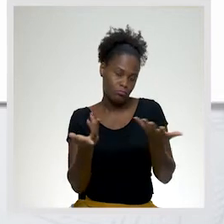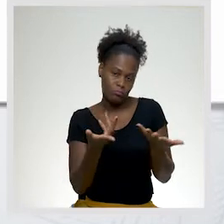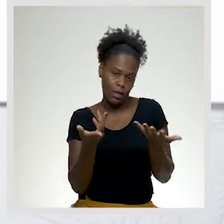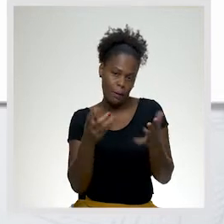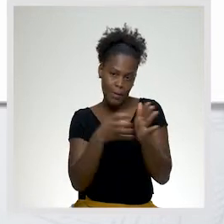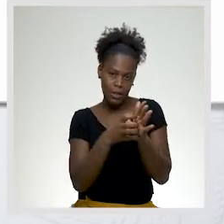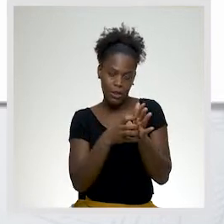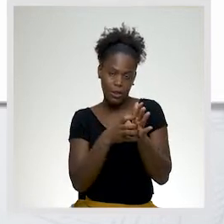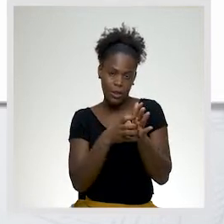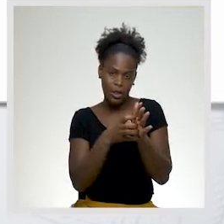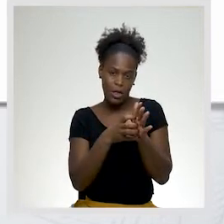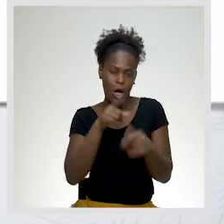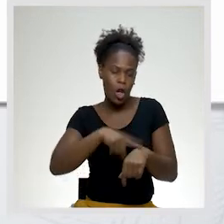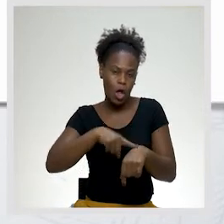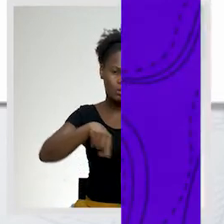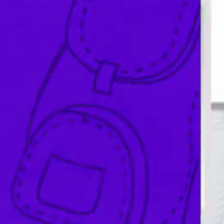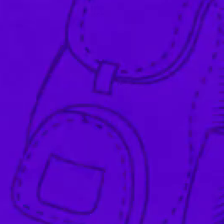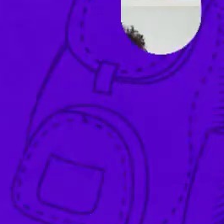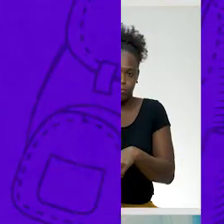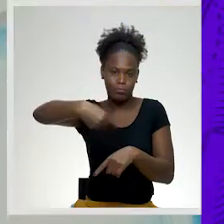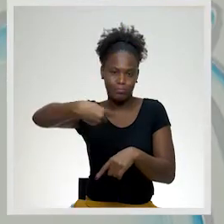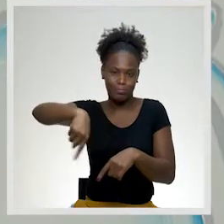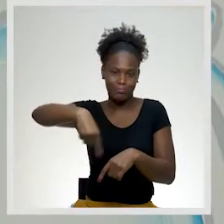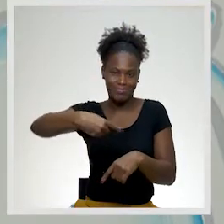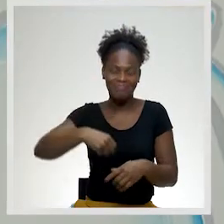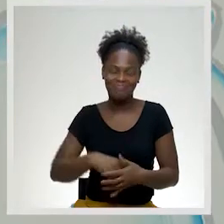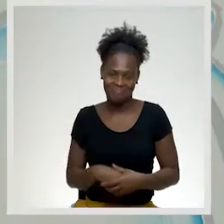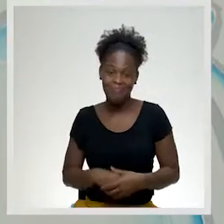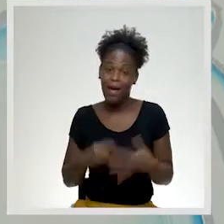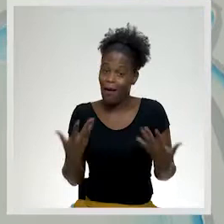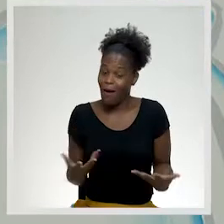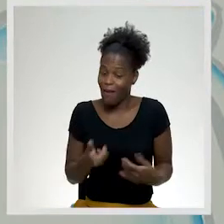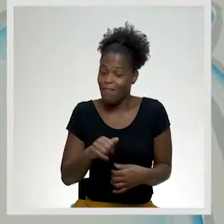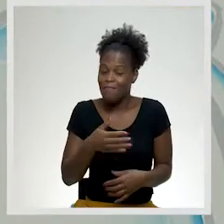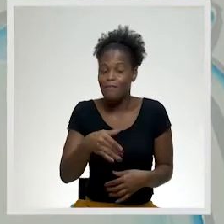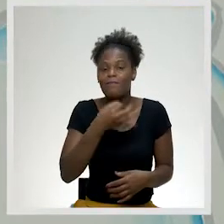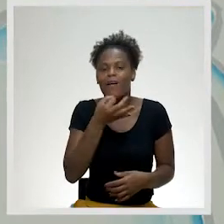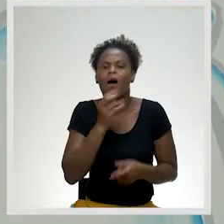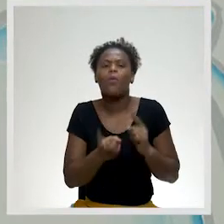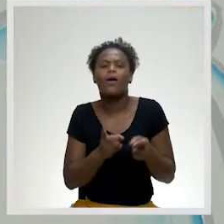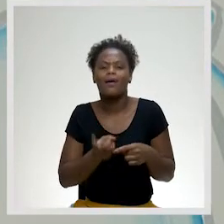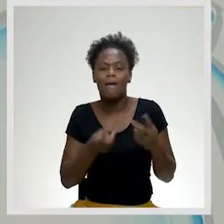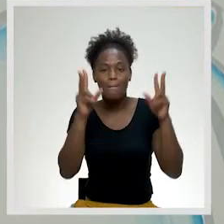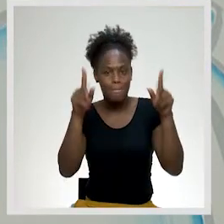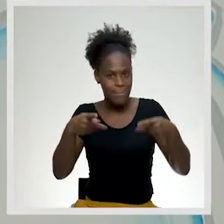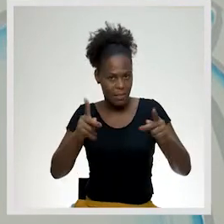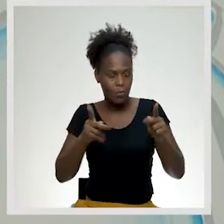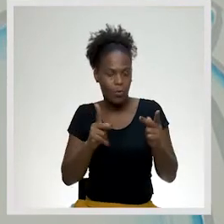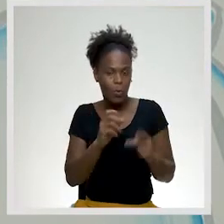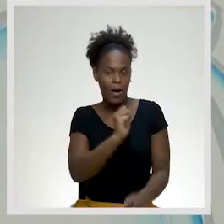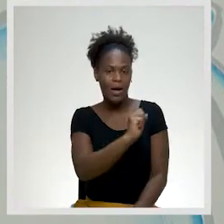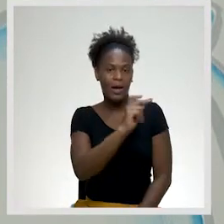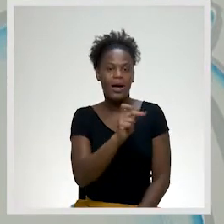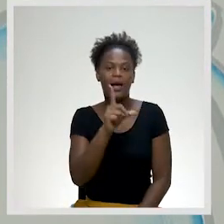relógio de pêndulo. Neste momento, vamos falar um pouco sobre o quê? O método de